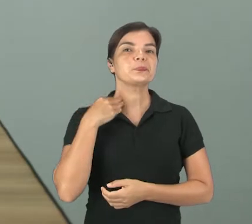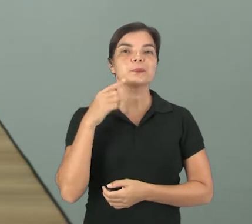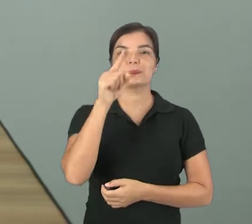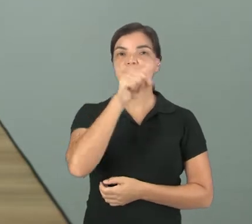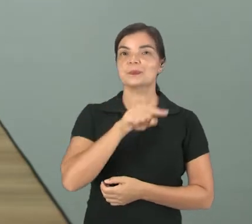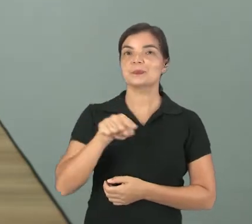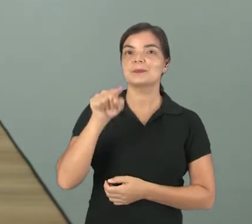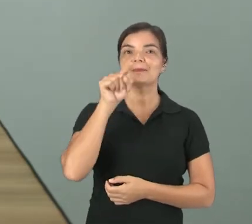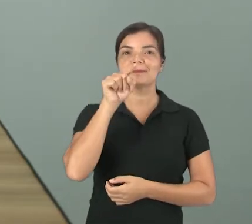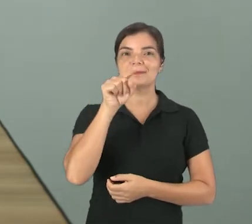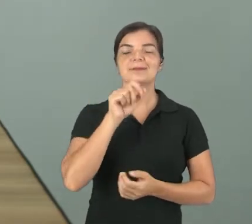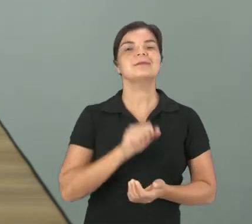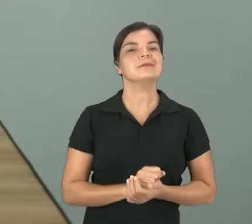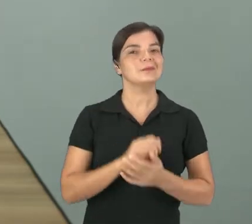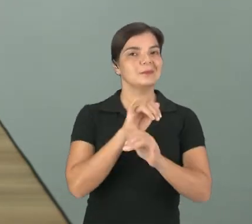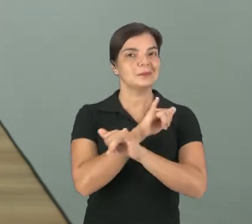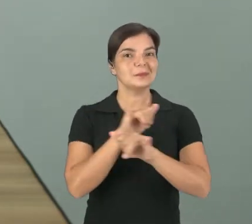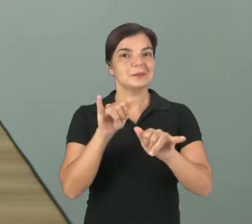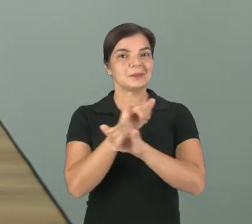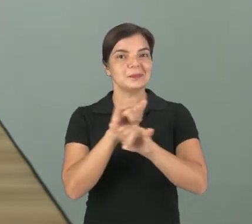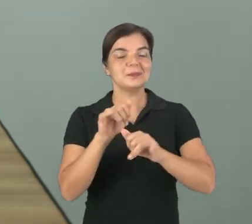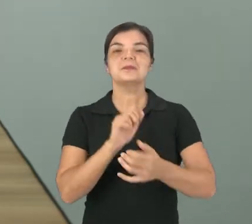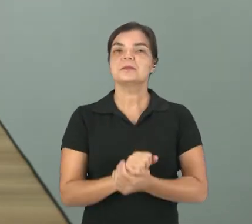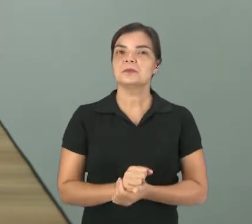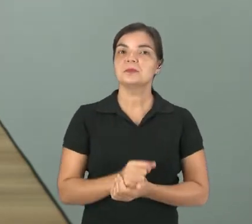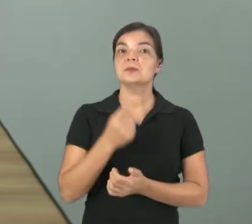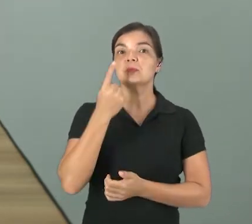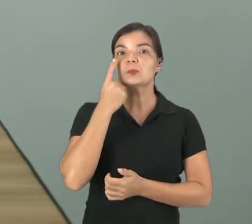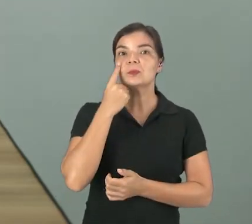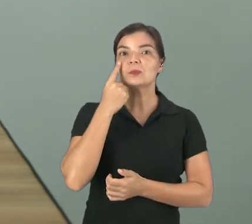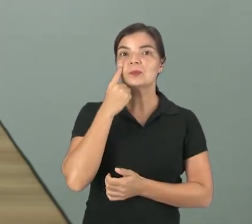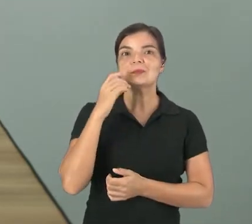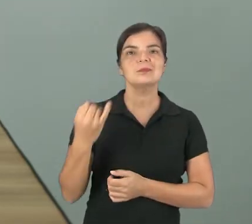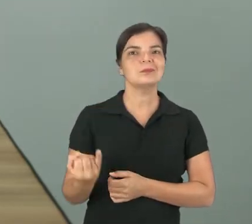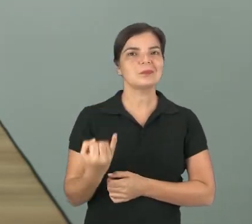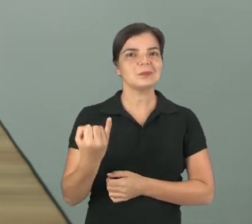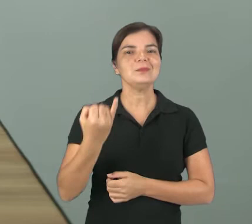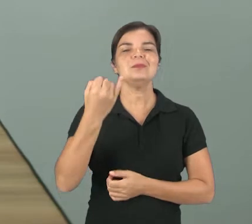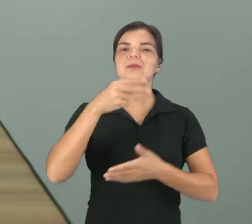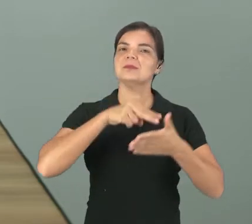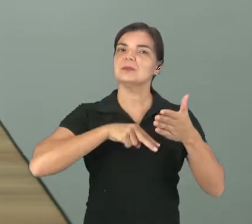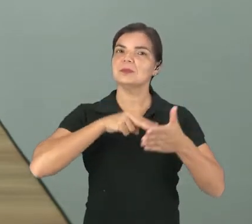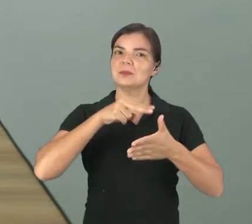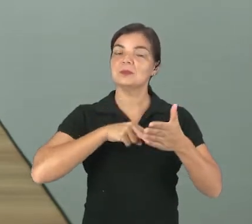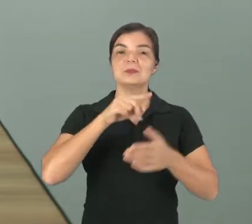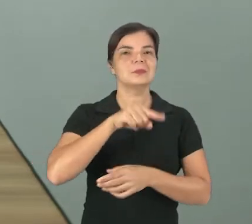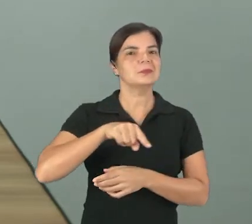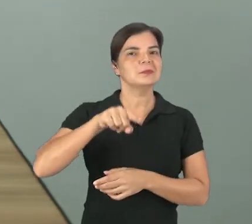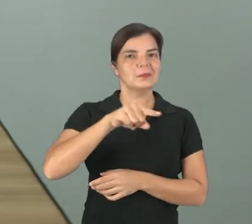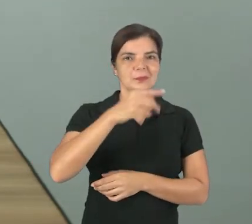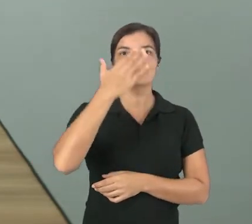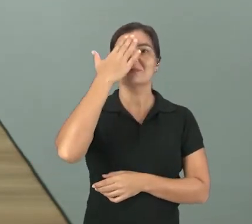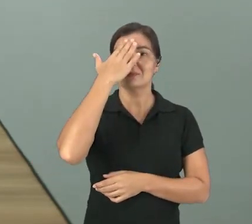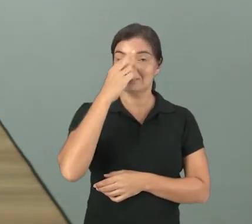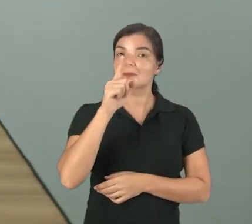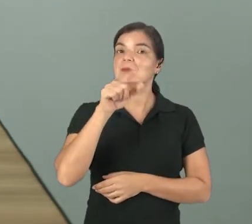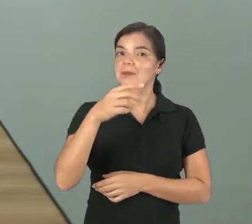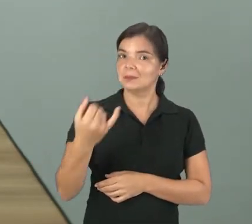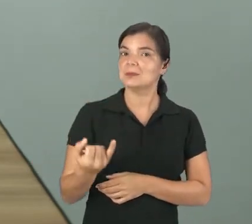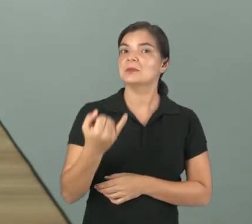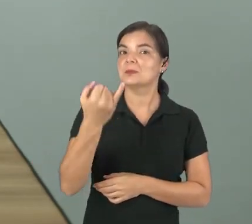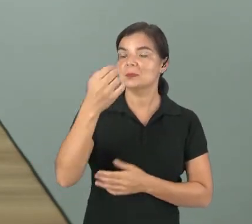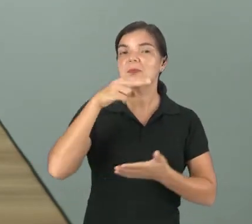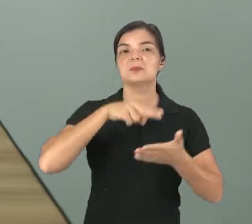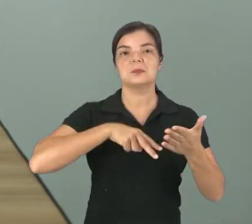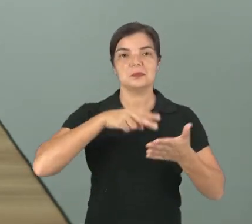uma propaganda, isso mesmo, uma propaganda que nos remete à importância da leitura. E você sabe o quanto é importante